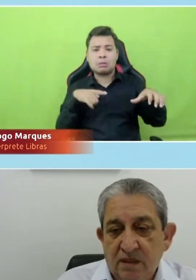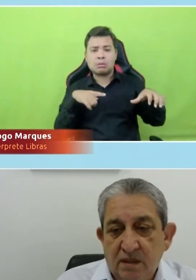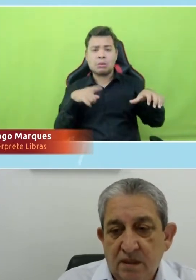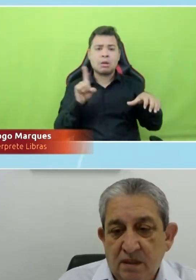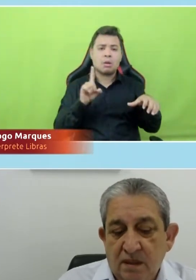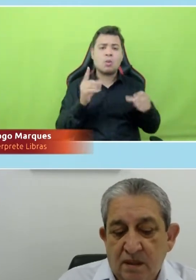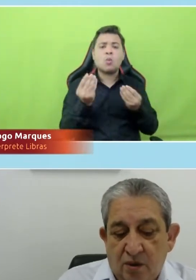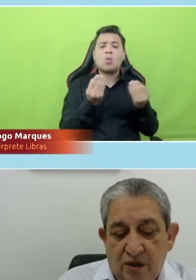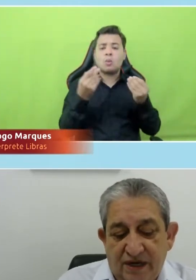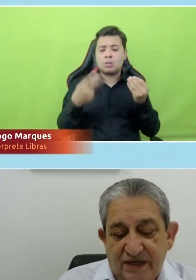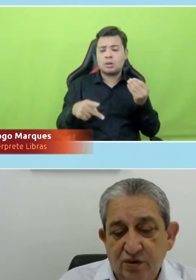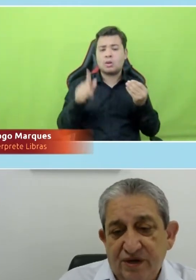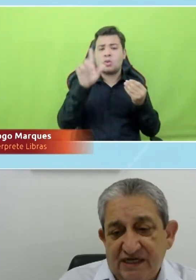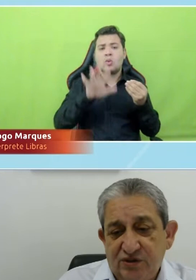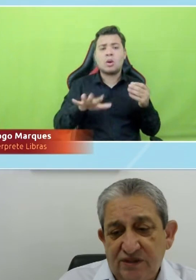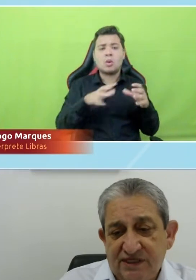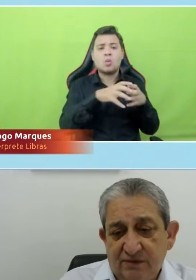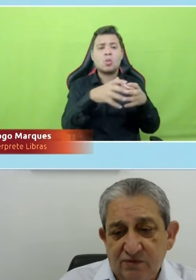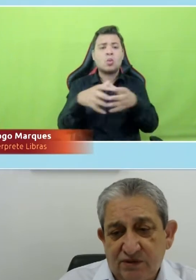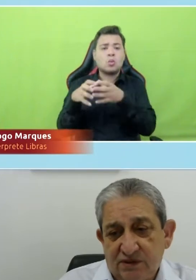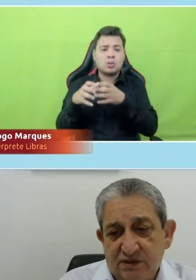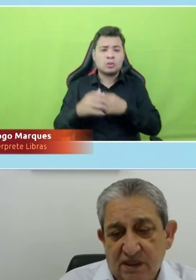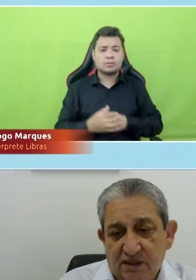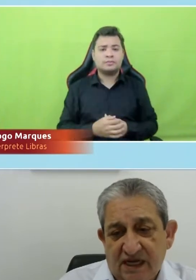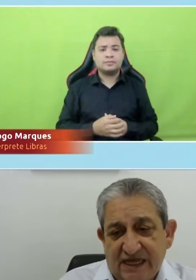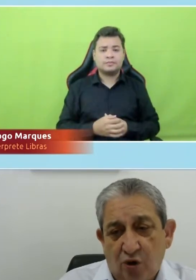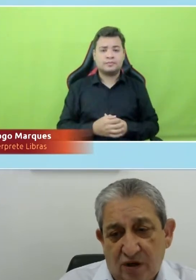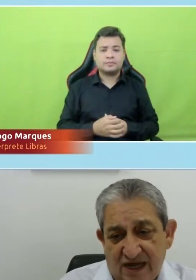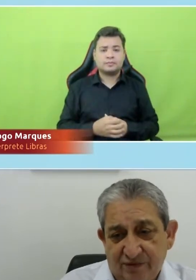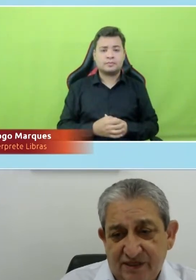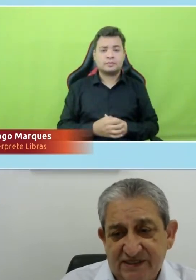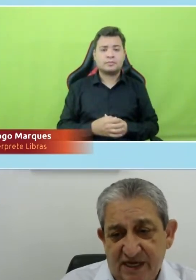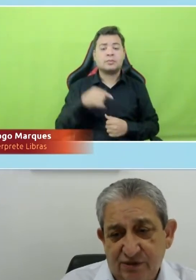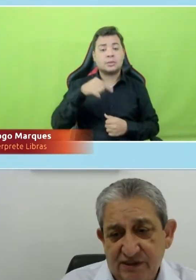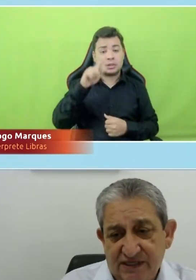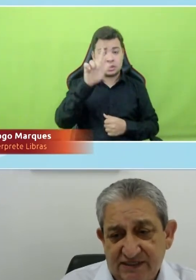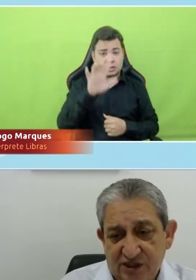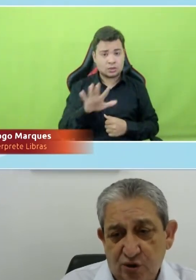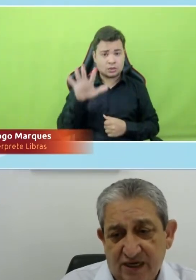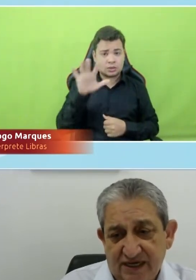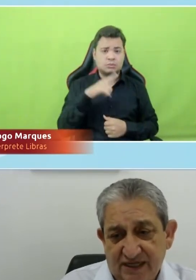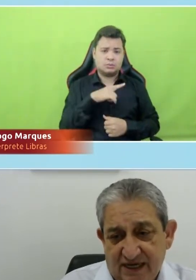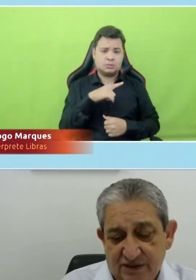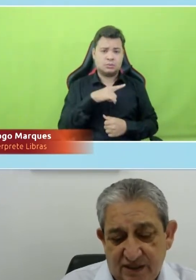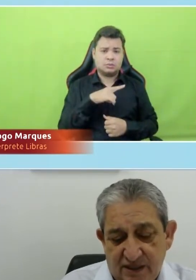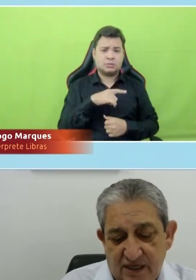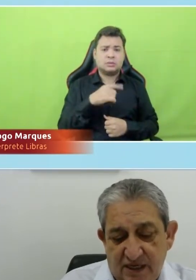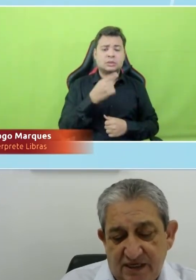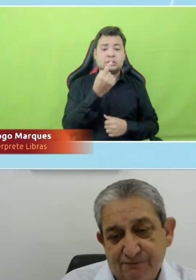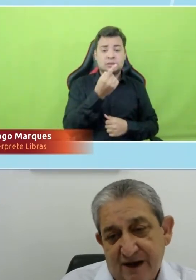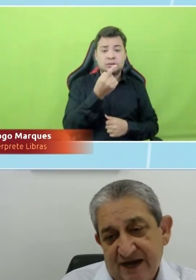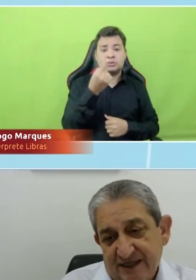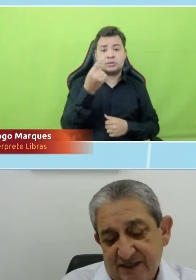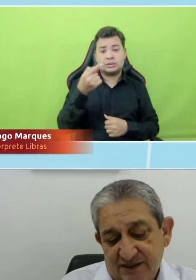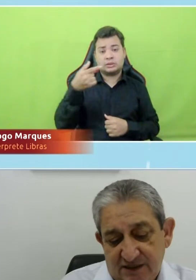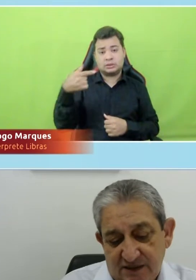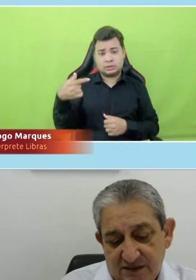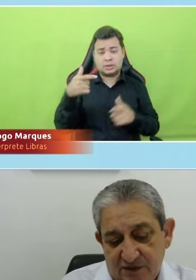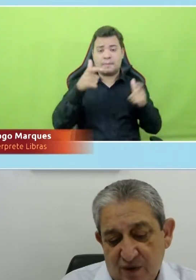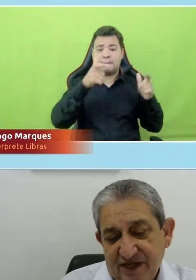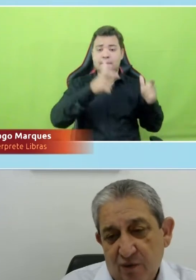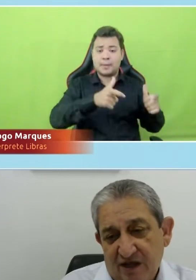em Goiás? Olha, em Goiás nós temos catalogado aqui 117 localidades, espalhadas